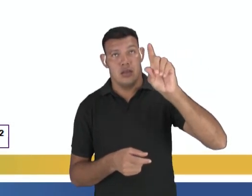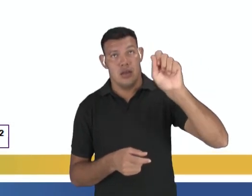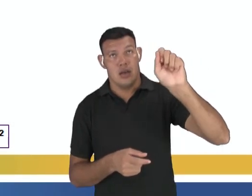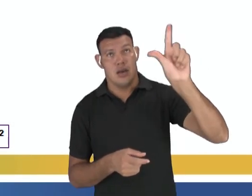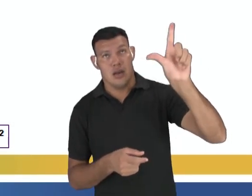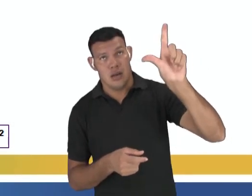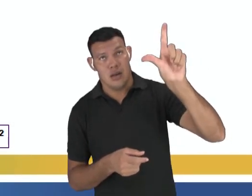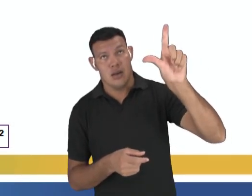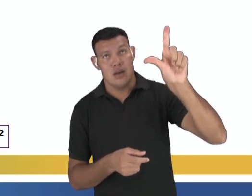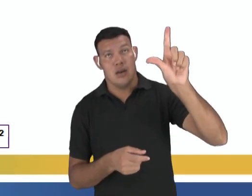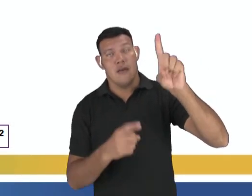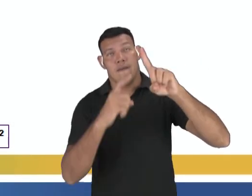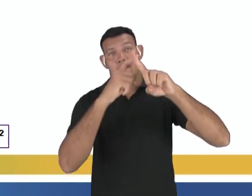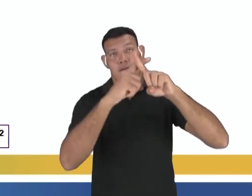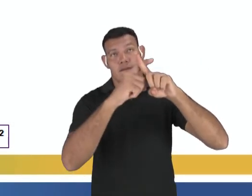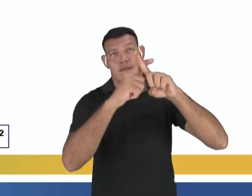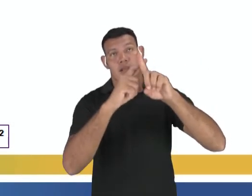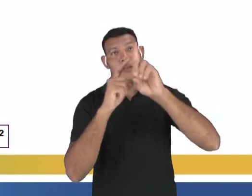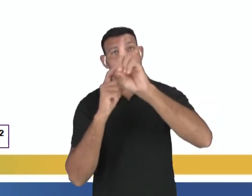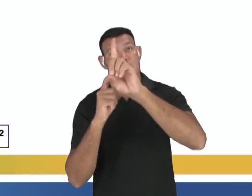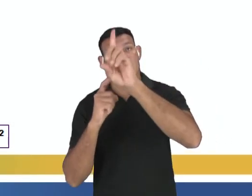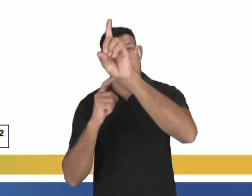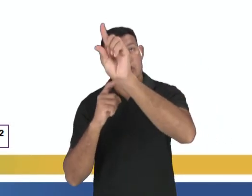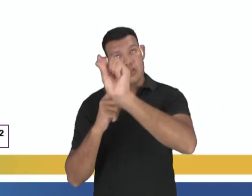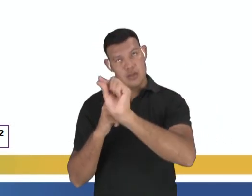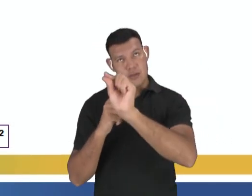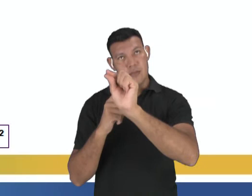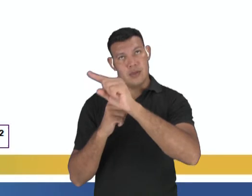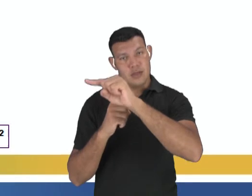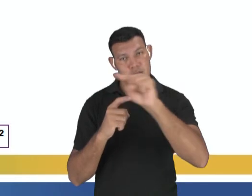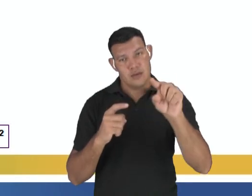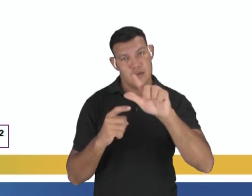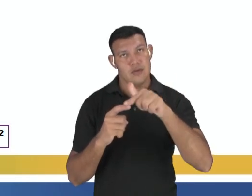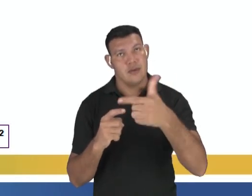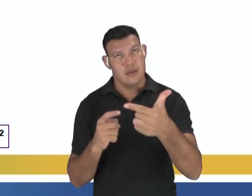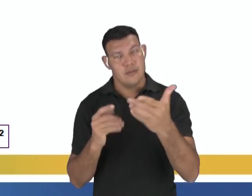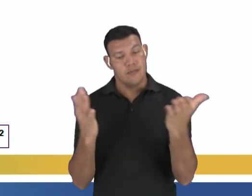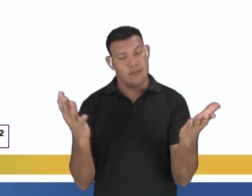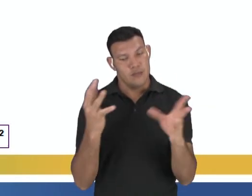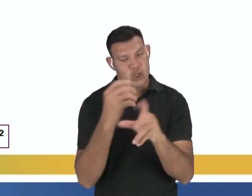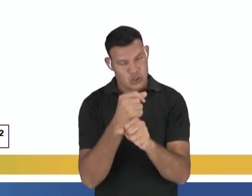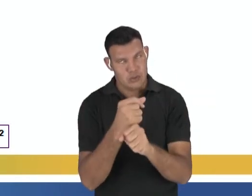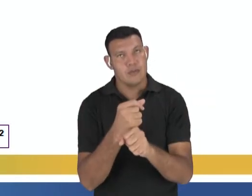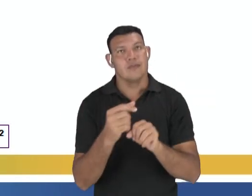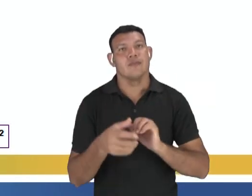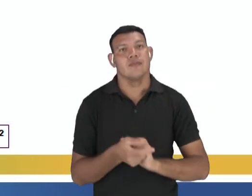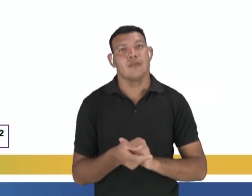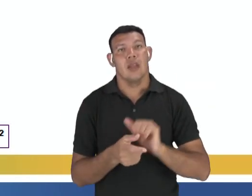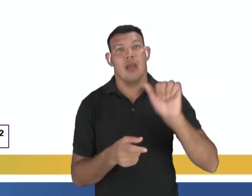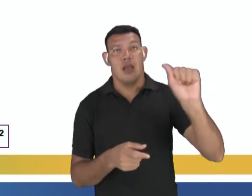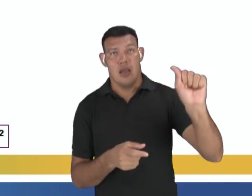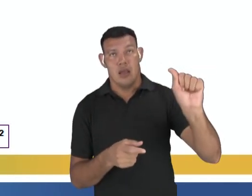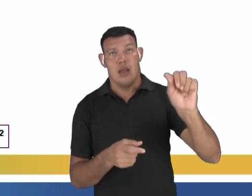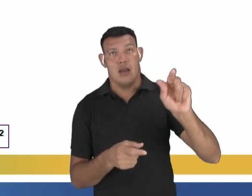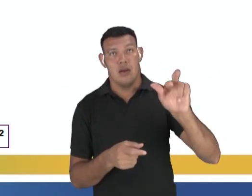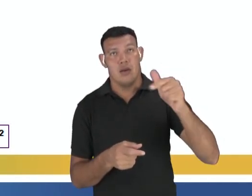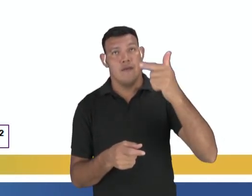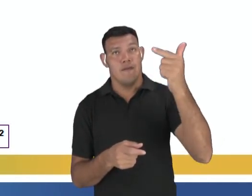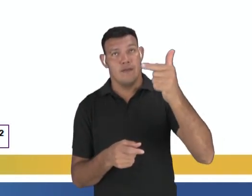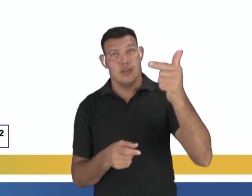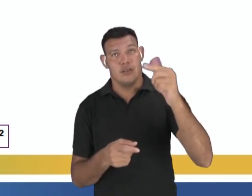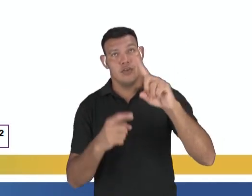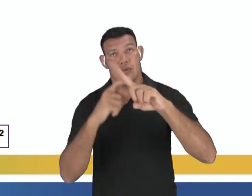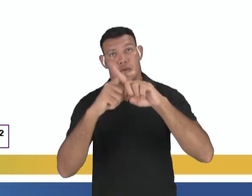26, multiplicada pela diagonal menor, que é 22, tudo sobre 2. Então, bora fazer a continha?